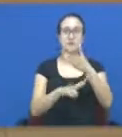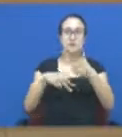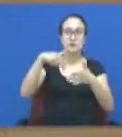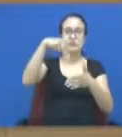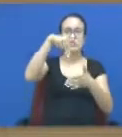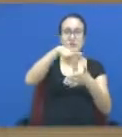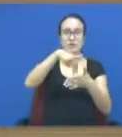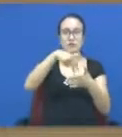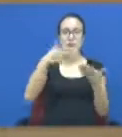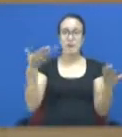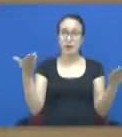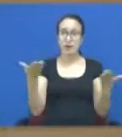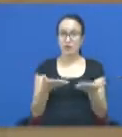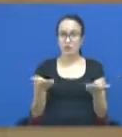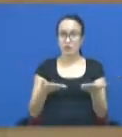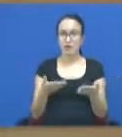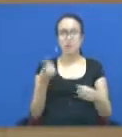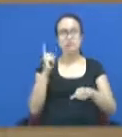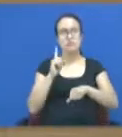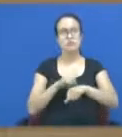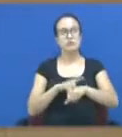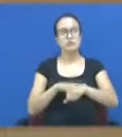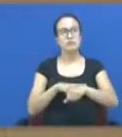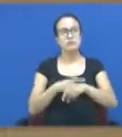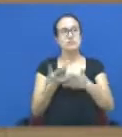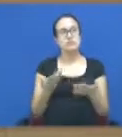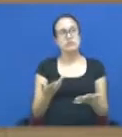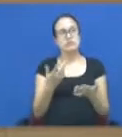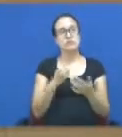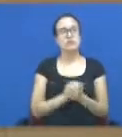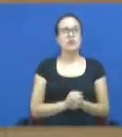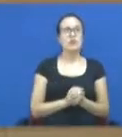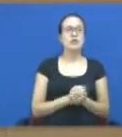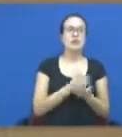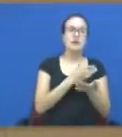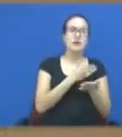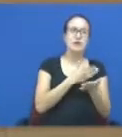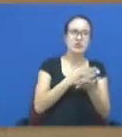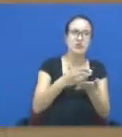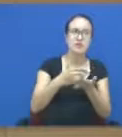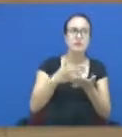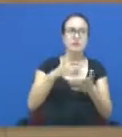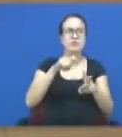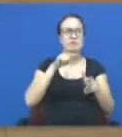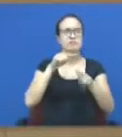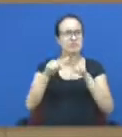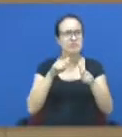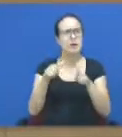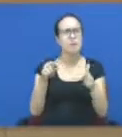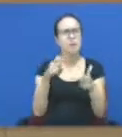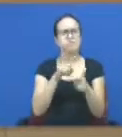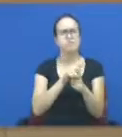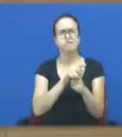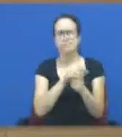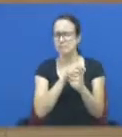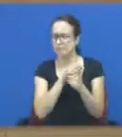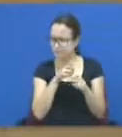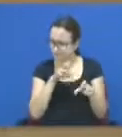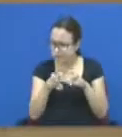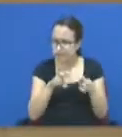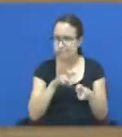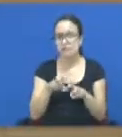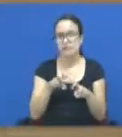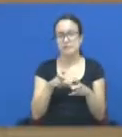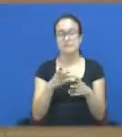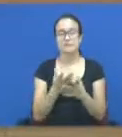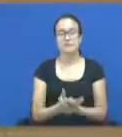em razão que o expediente foi um tanto quanto agitado nesta noite. Portanto, a presidência concederá